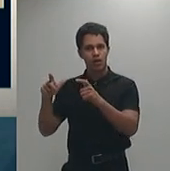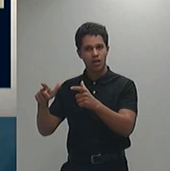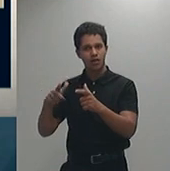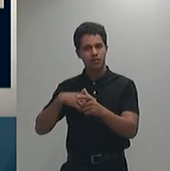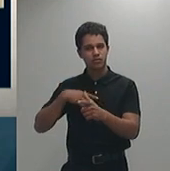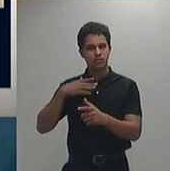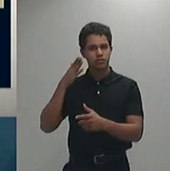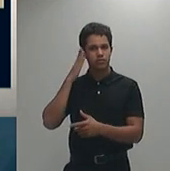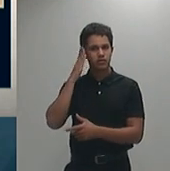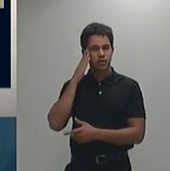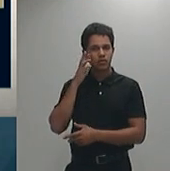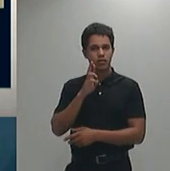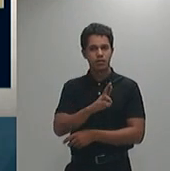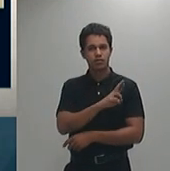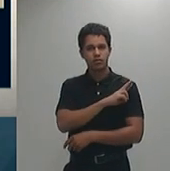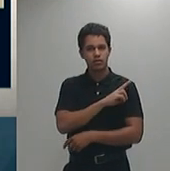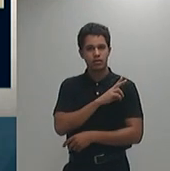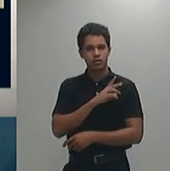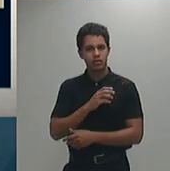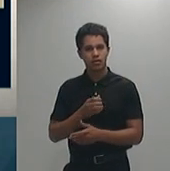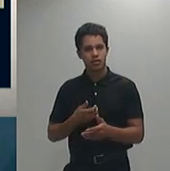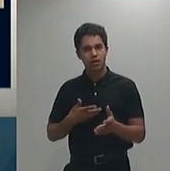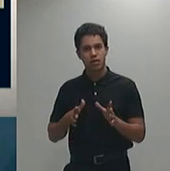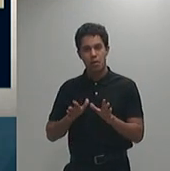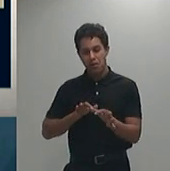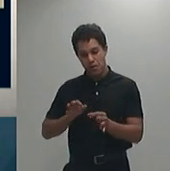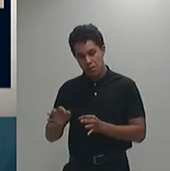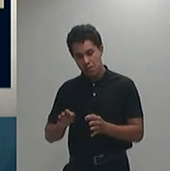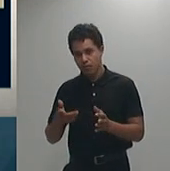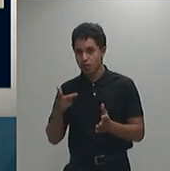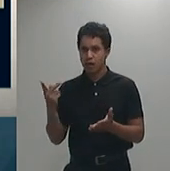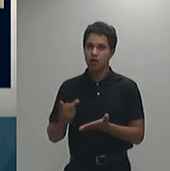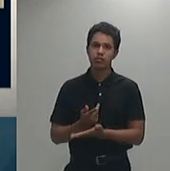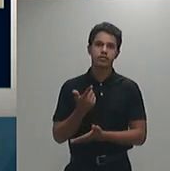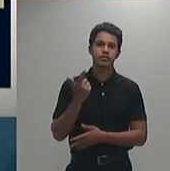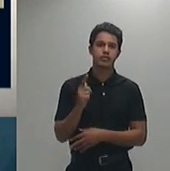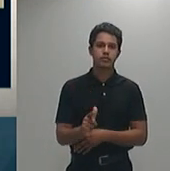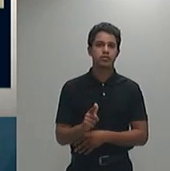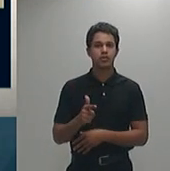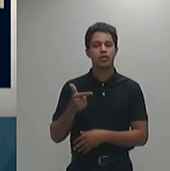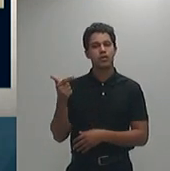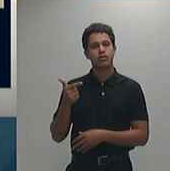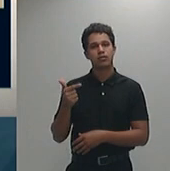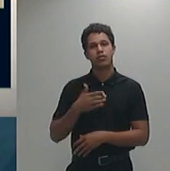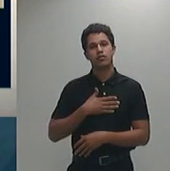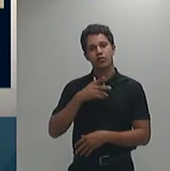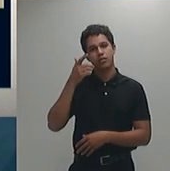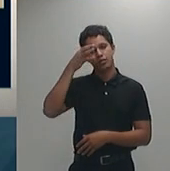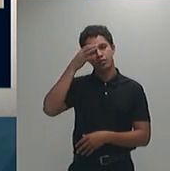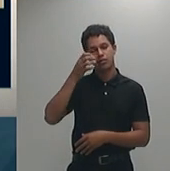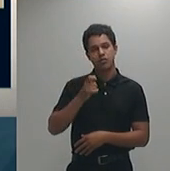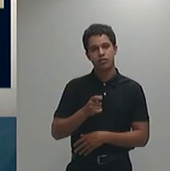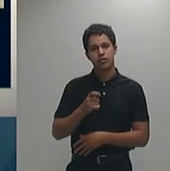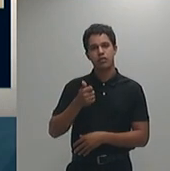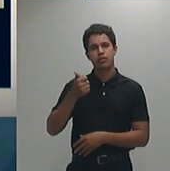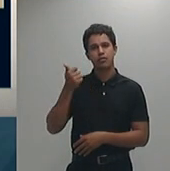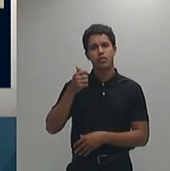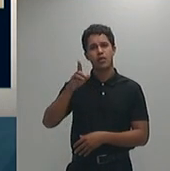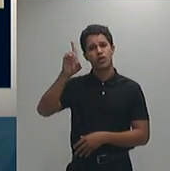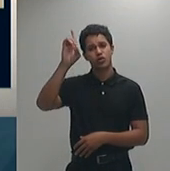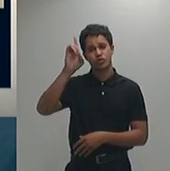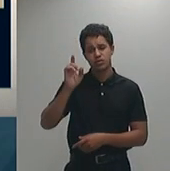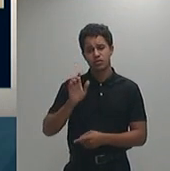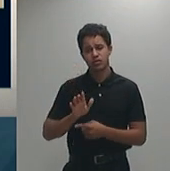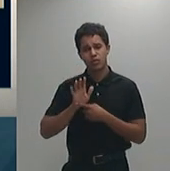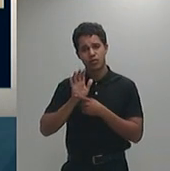a se prepararem para que não aconteça de novo a segunda é a minha compreensão ministra é o primeiro com o direito que está sendo postulado não